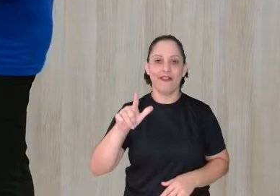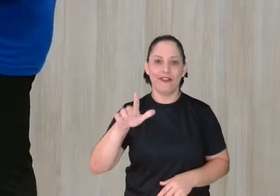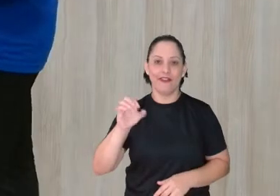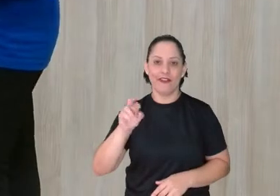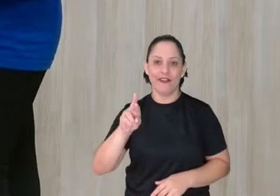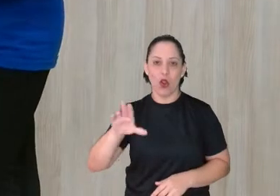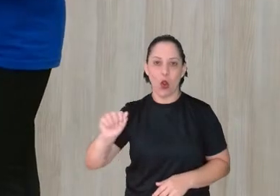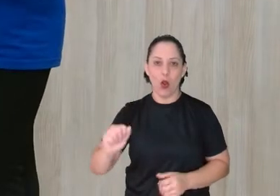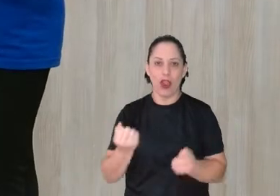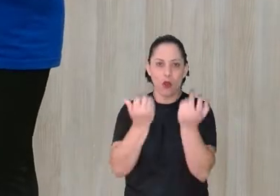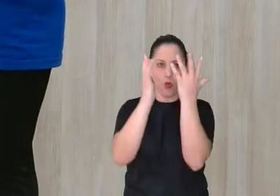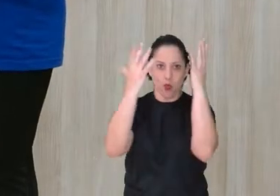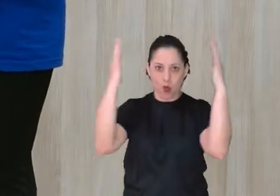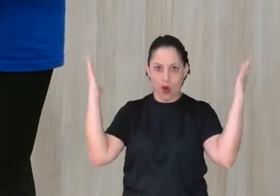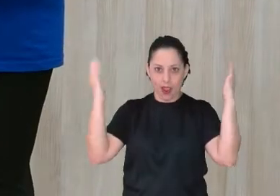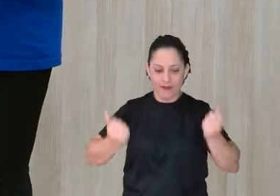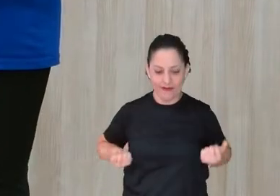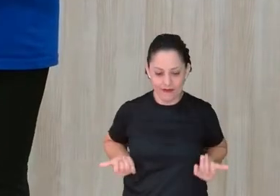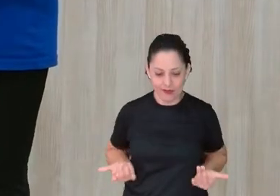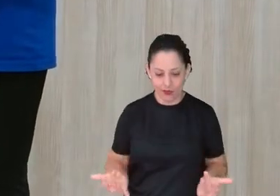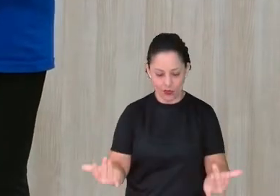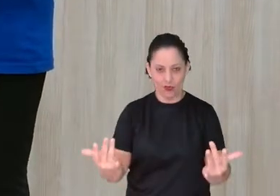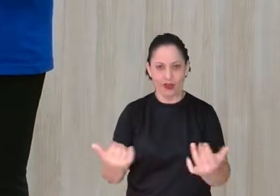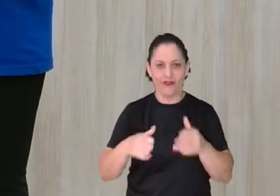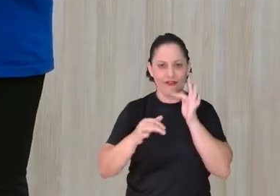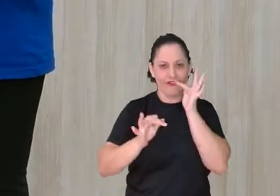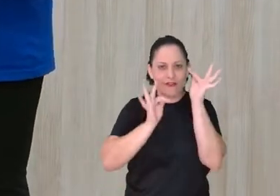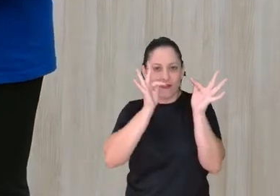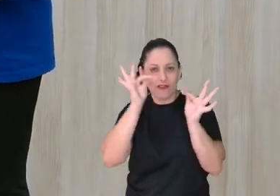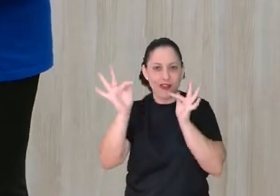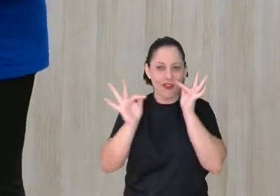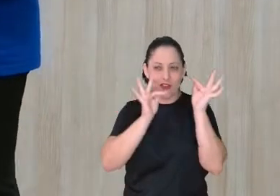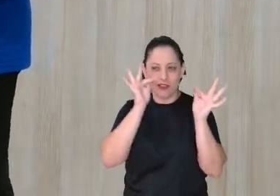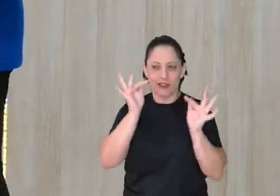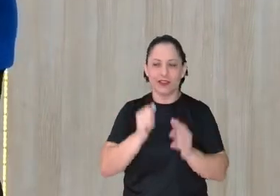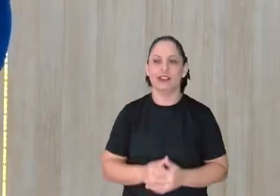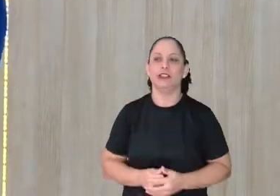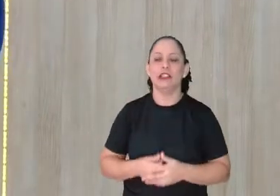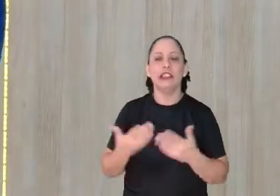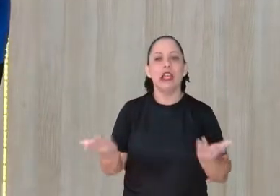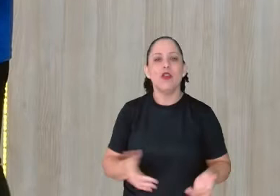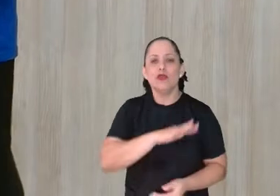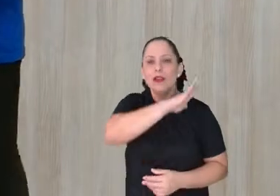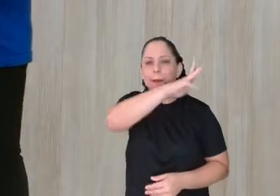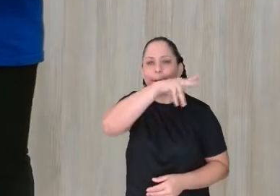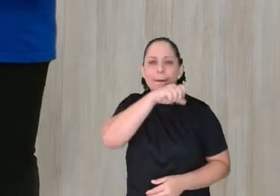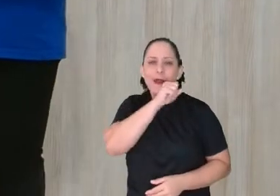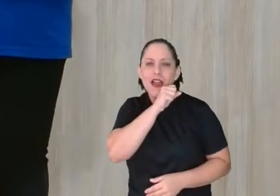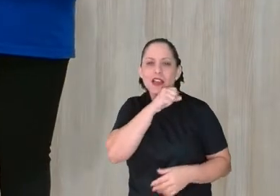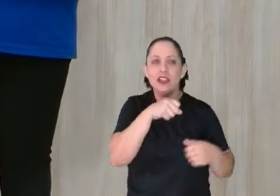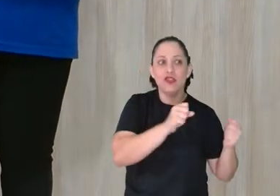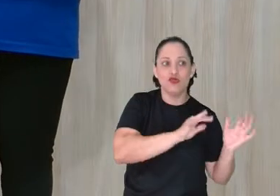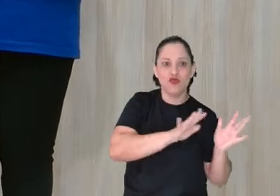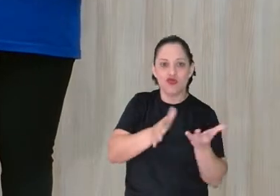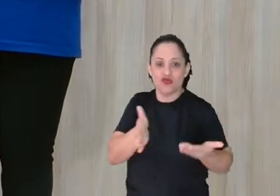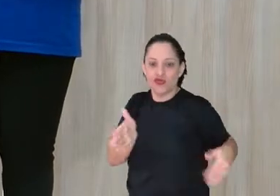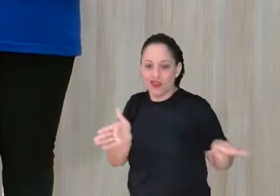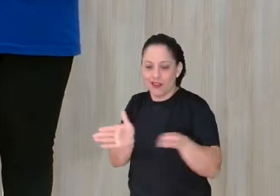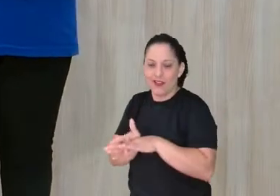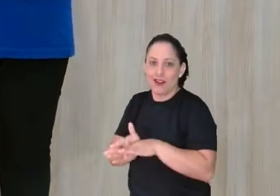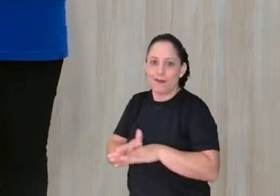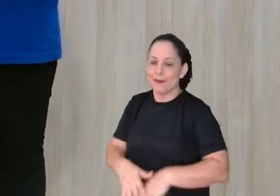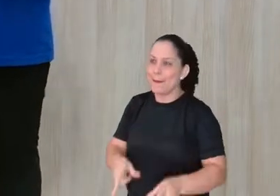esses animais que fazem parte da fauna, eles vêm a partir de. E aí é interessante que a gente começa a perceber